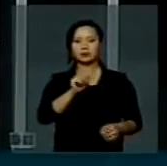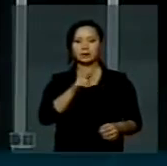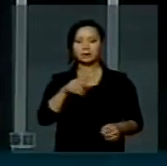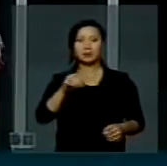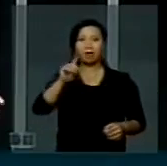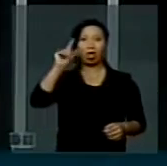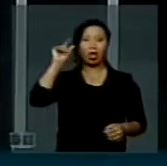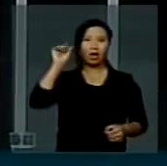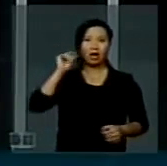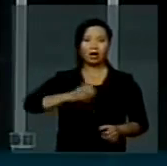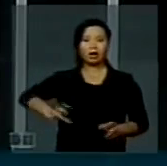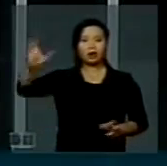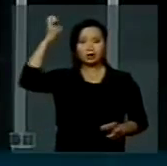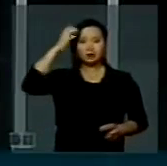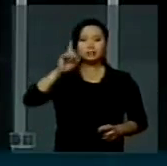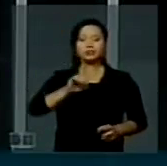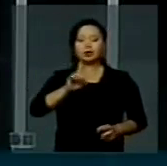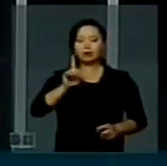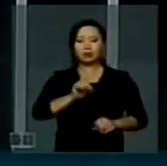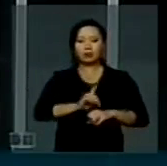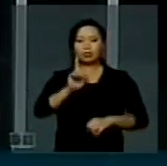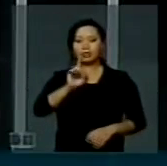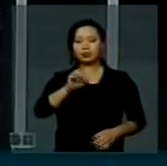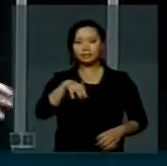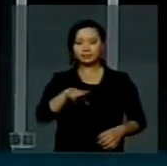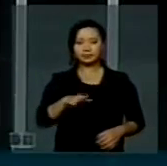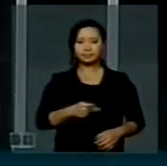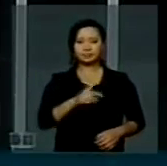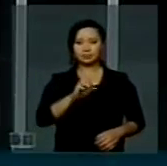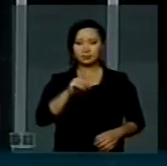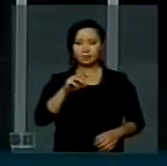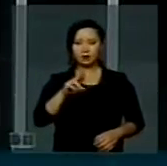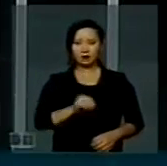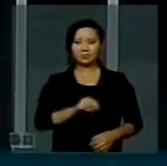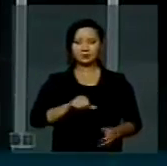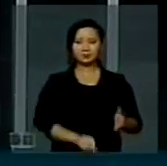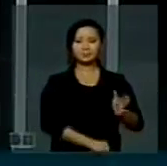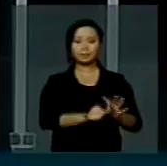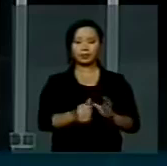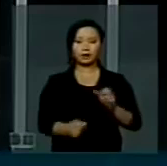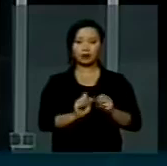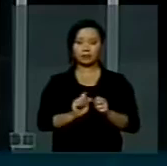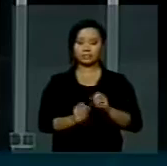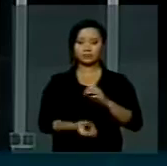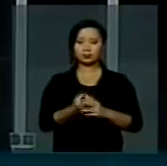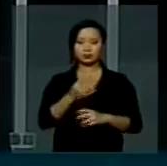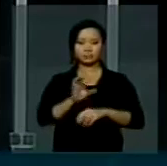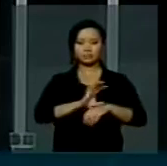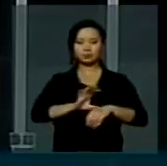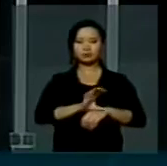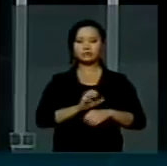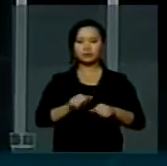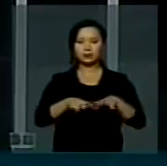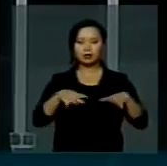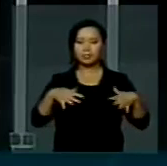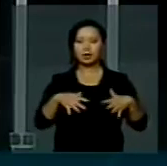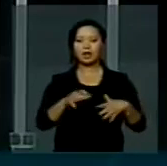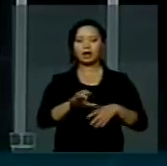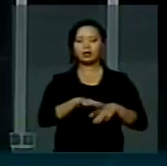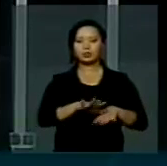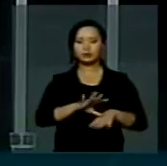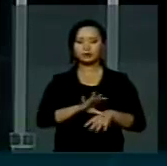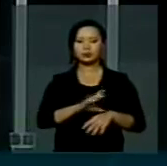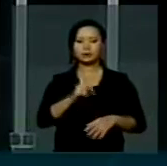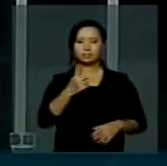Assembleia Constituinte de 1824, que naquele momento o poder legislativo brasileiro já queria ter